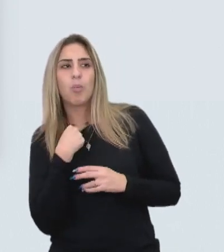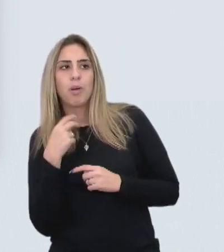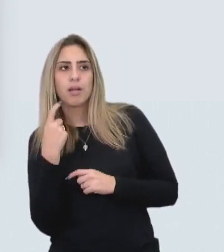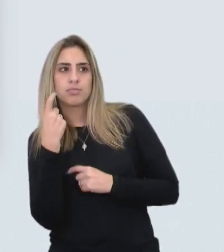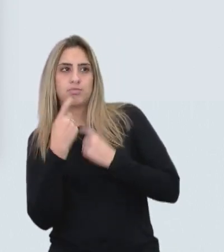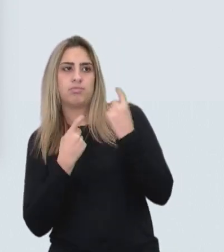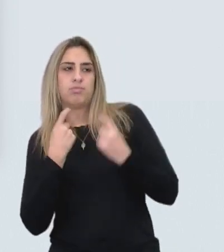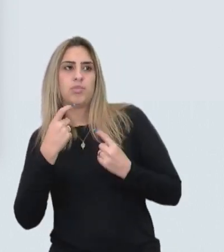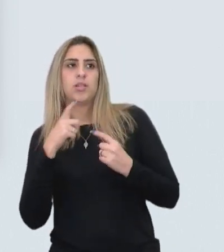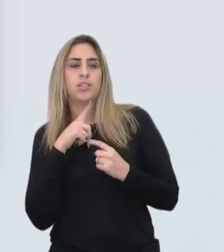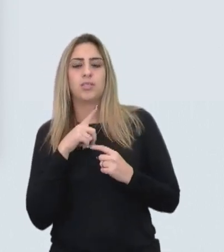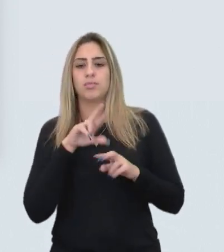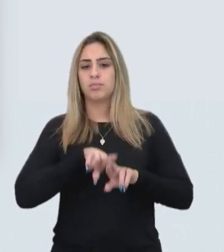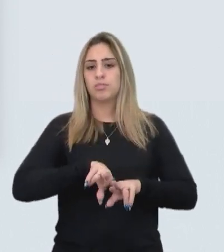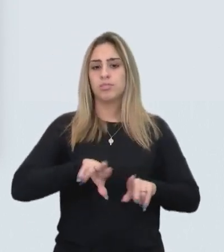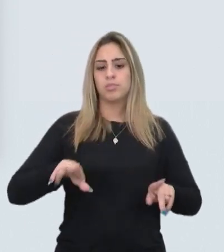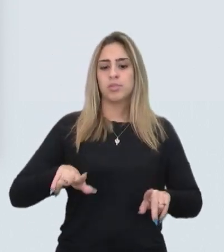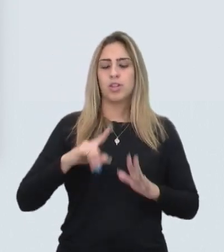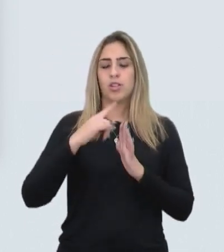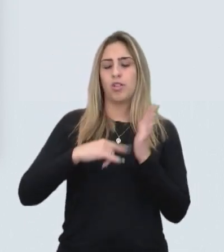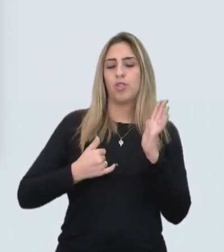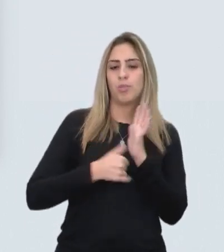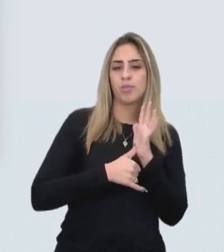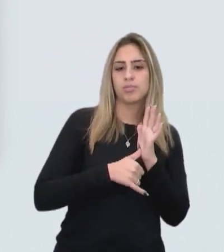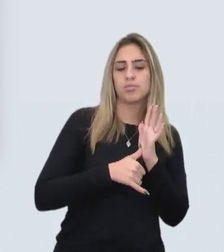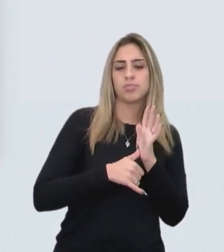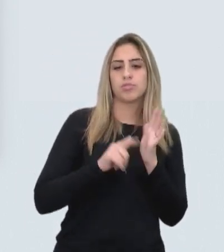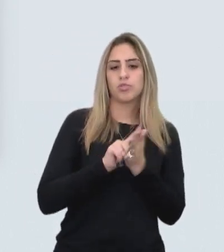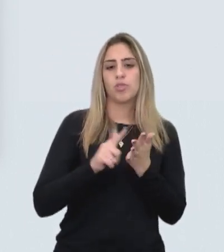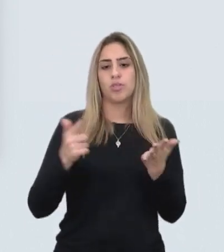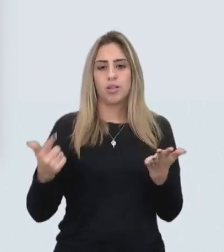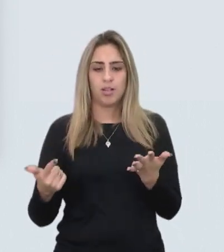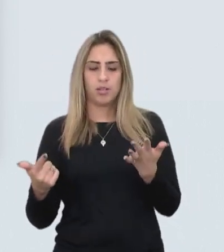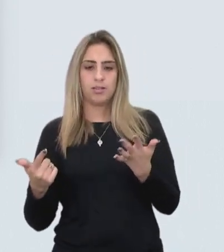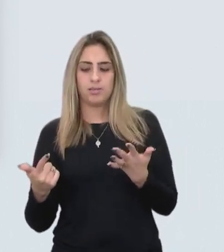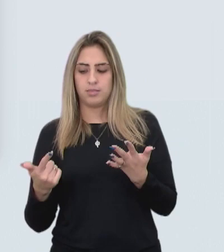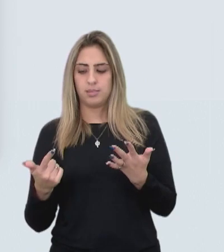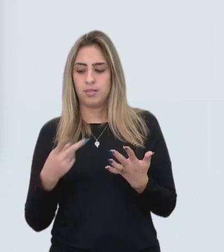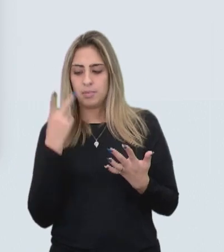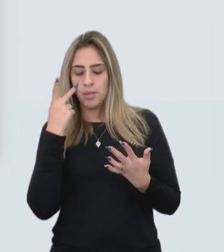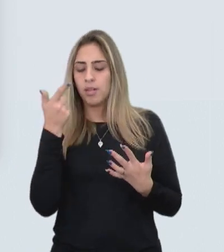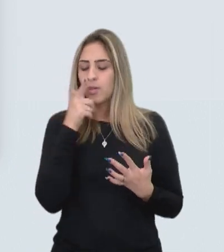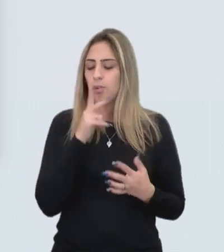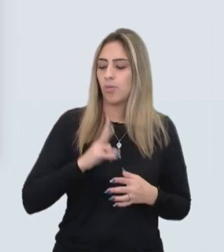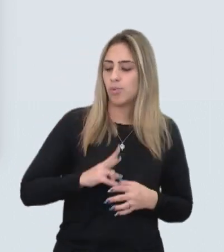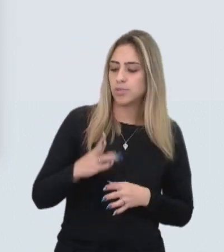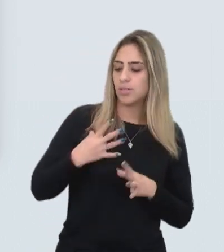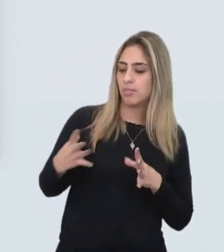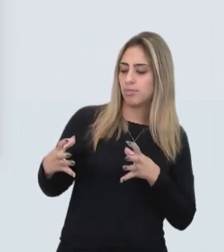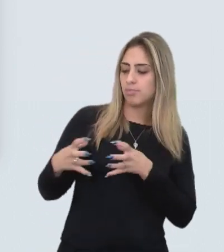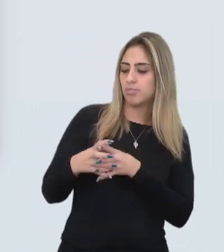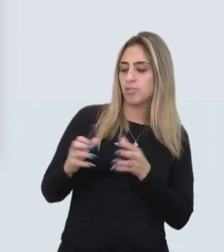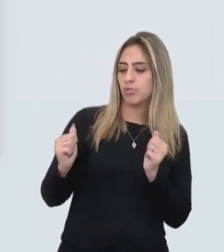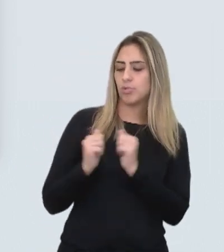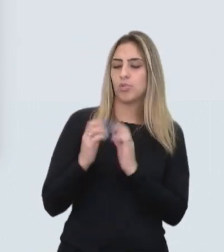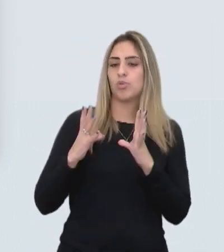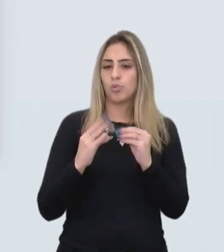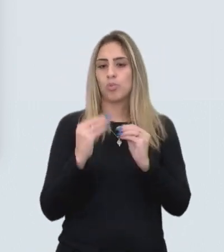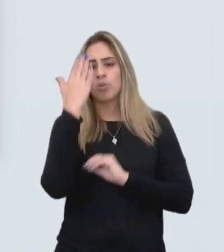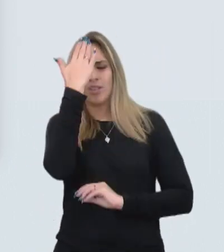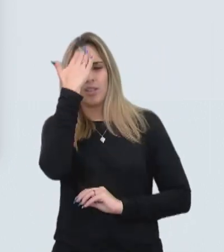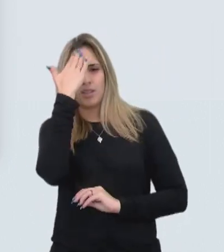tem um monte de outros cineastas, documentaristas, jornalistas realizando trabalhos para que se consiga juntar isso tudo e